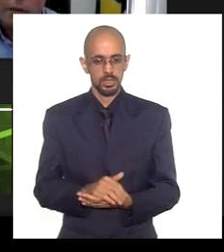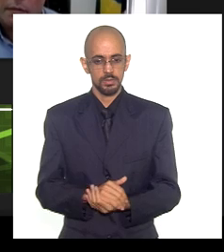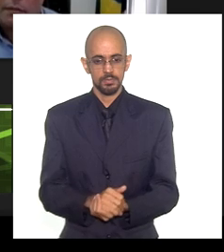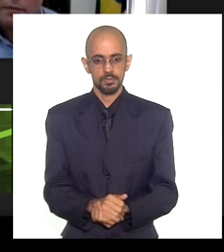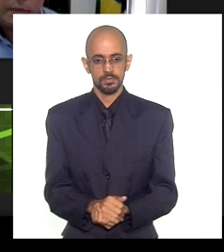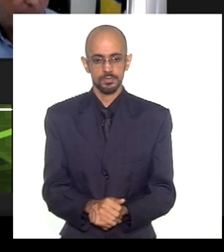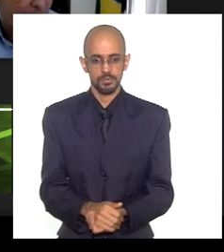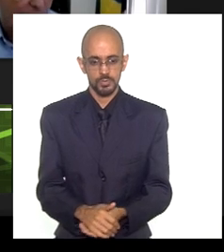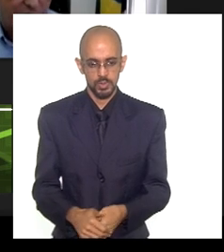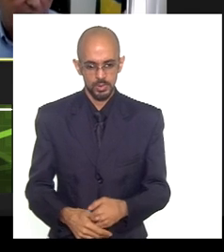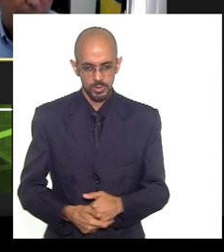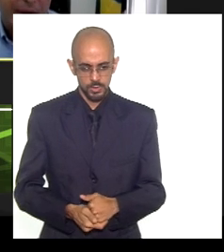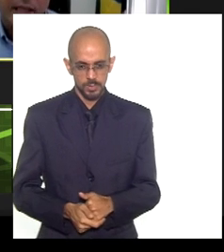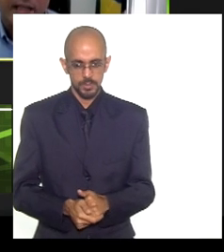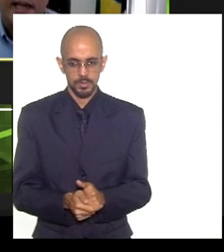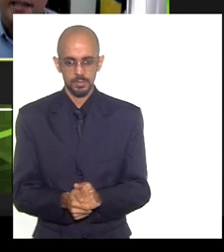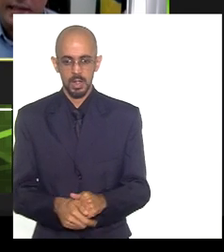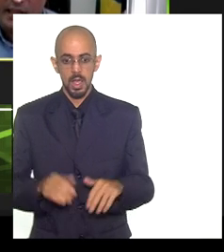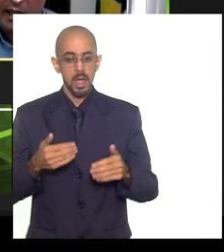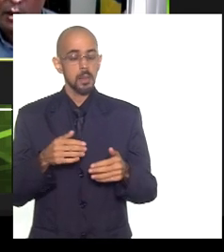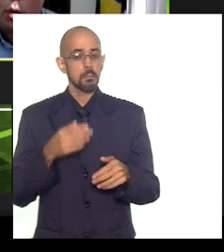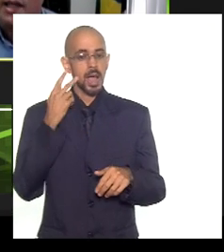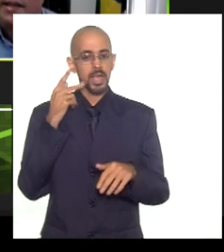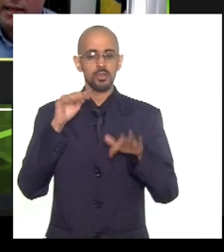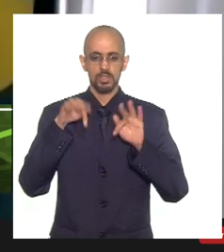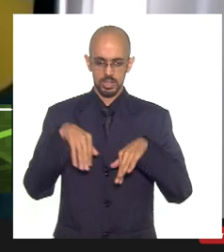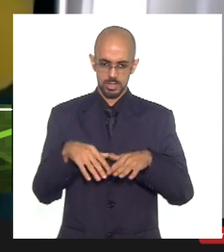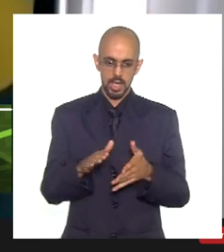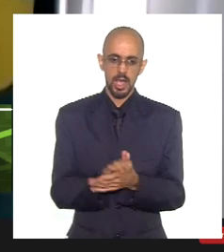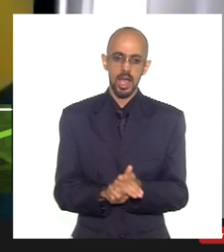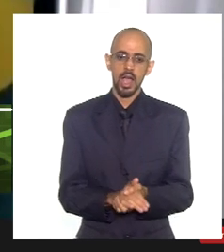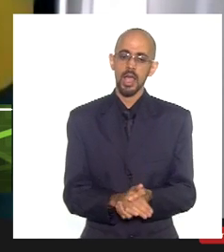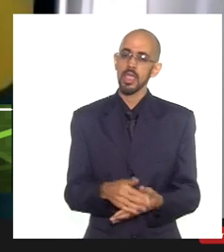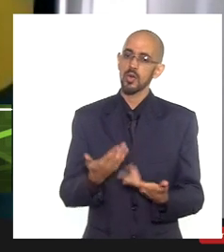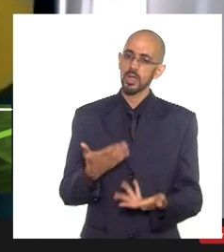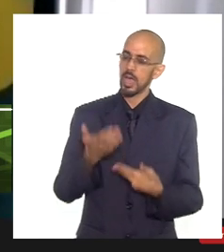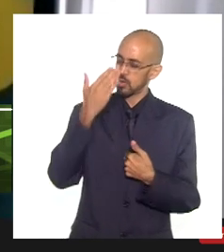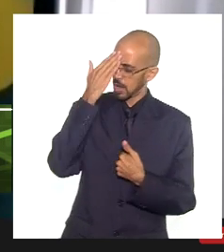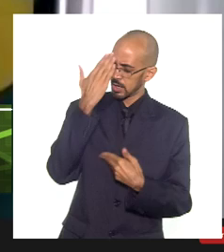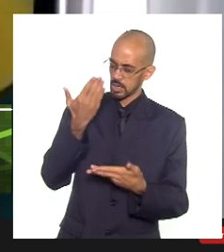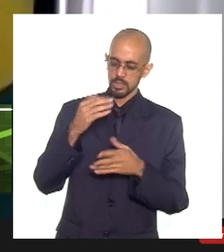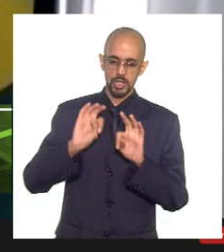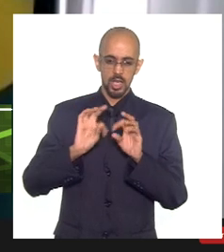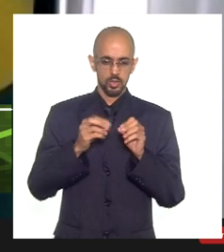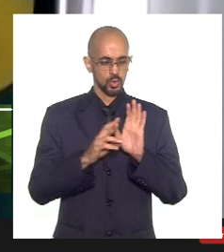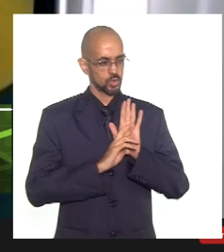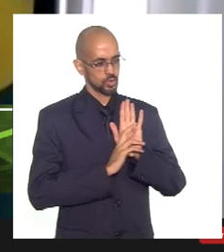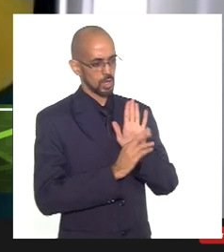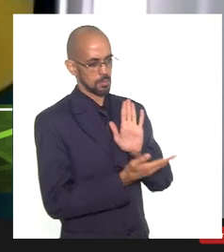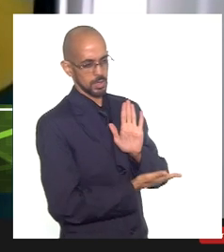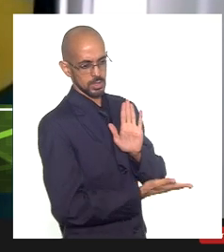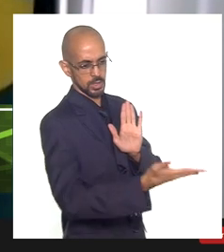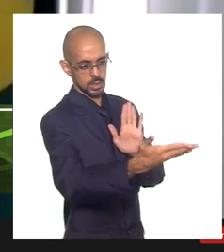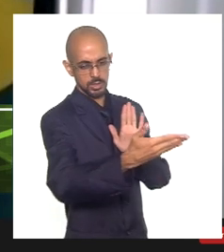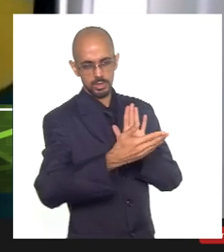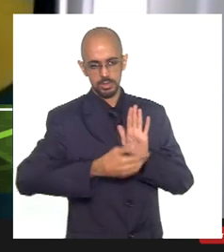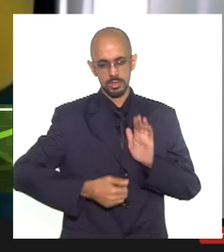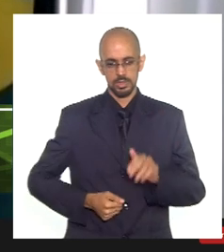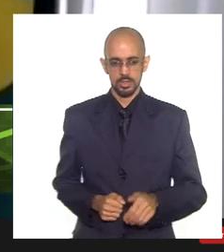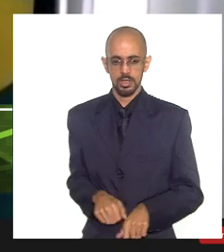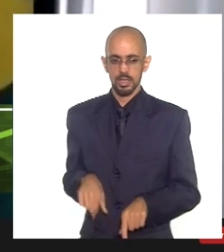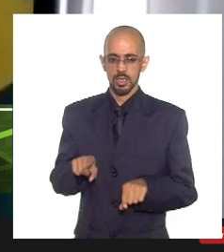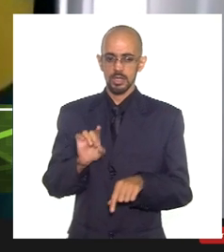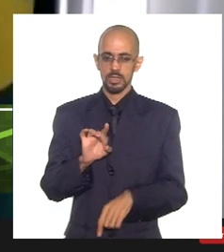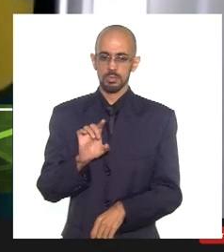encerrar a audiência deputado Flávio apenas agradecer a todas as representações aqui presentes nessa audiência pública e agradecer em